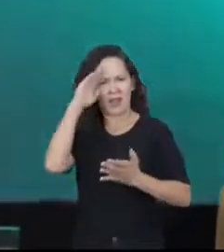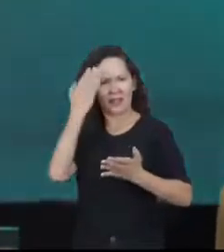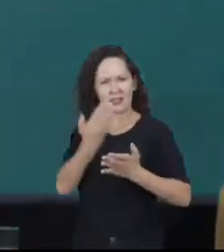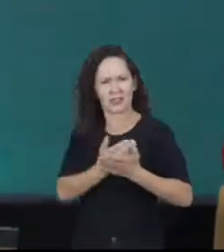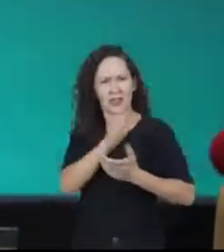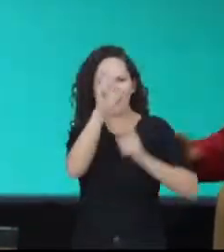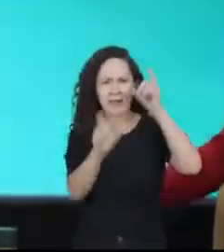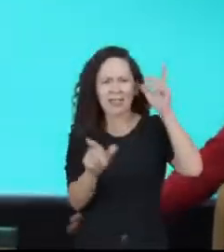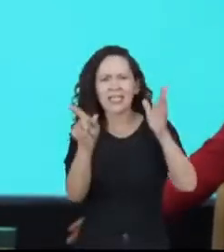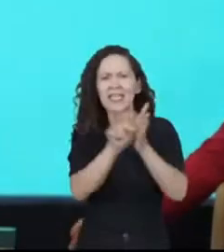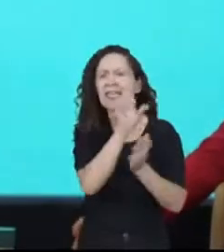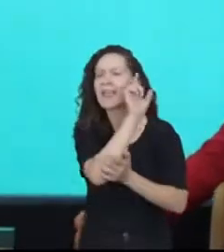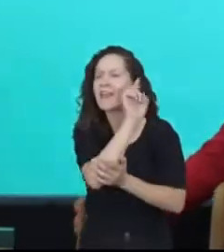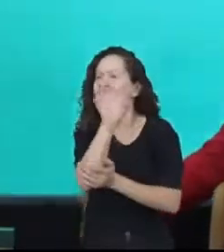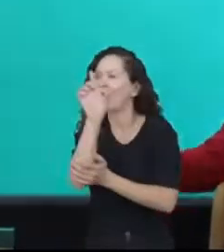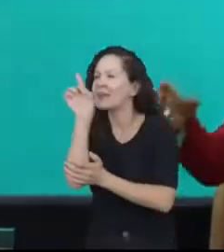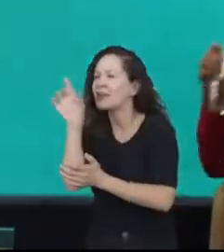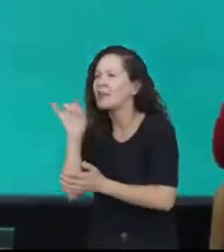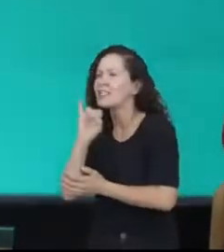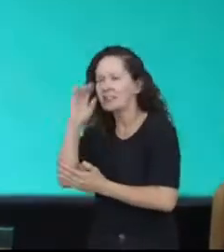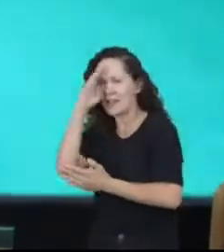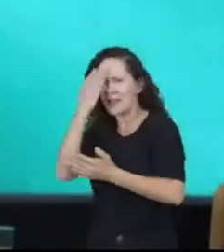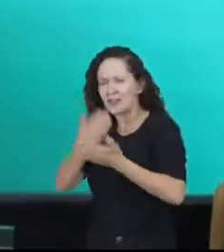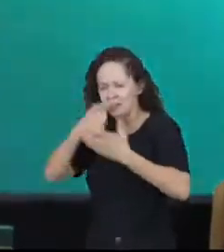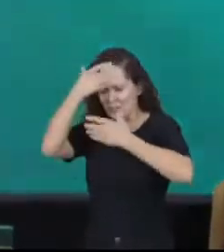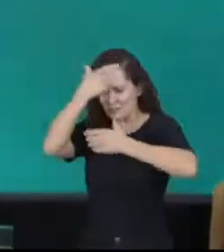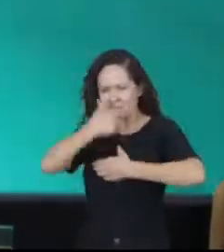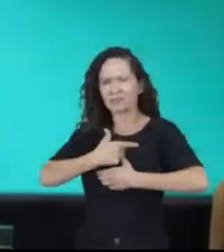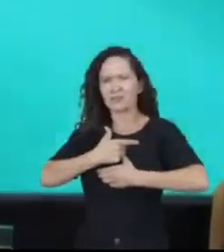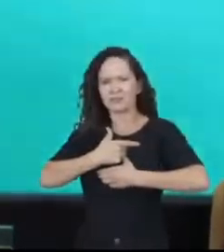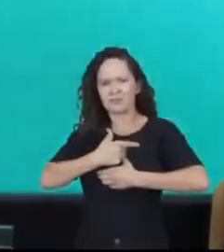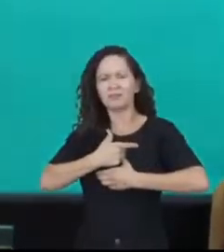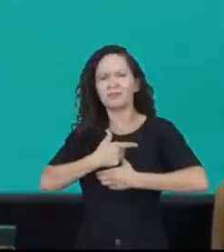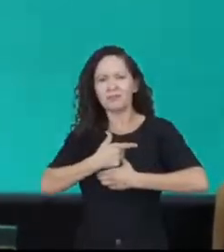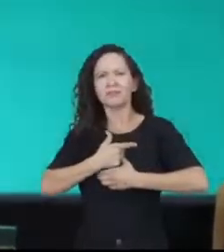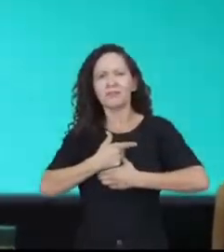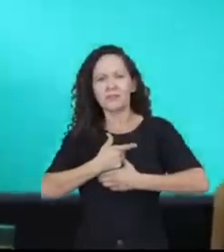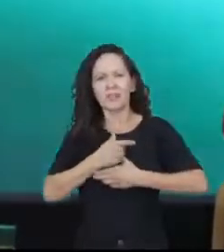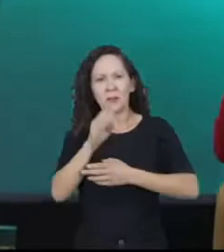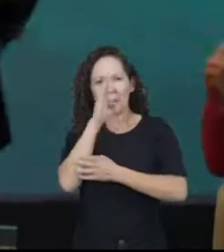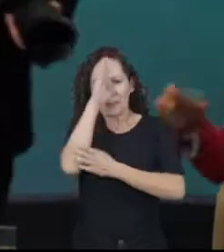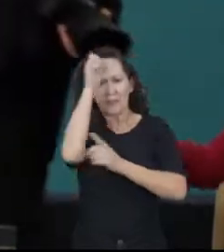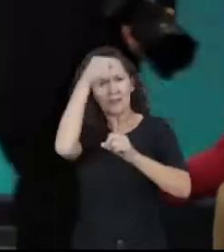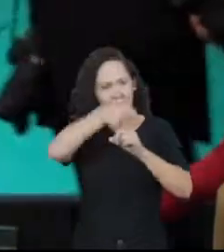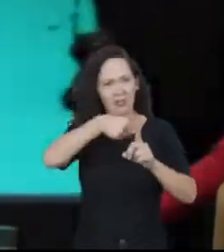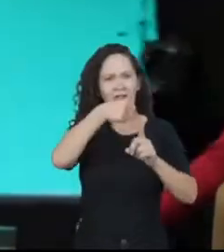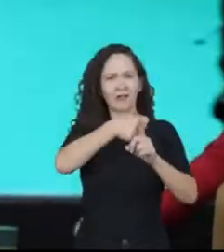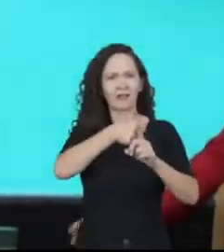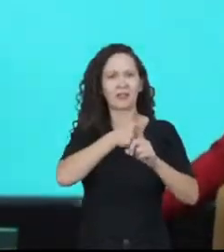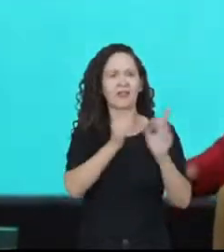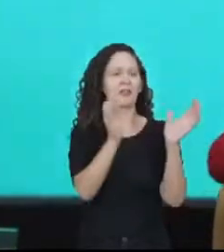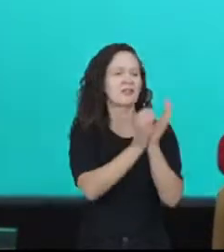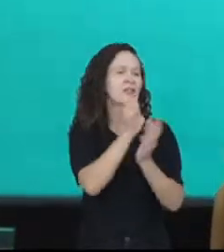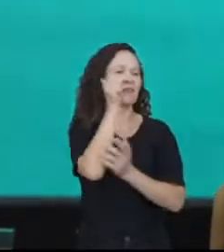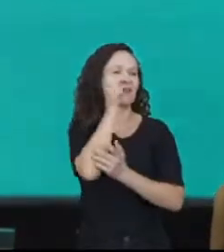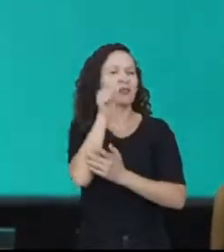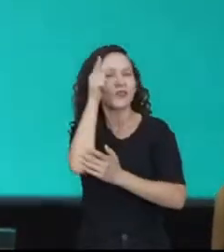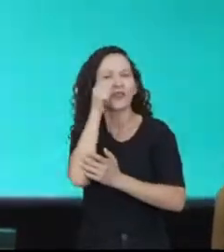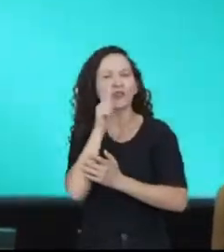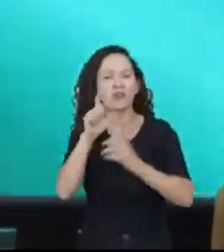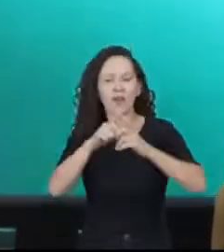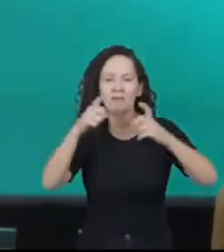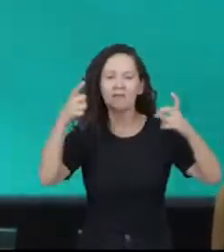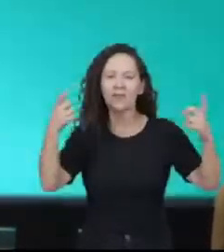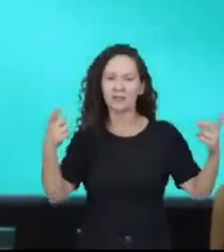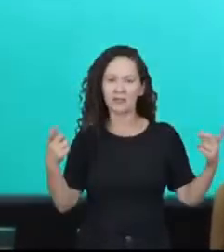vocês acreditarem, transforme isso na causa principal e as mulheres poderão ser maioria em todos